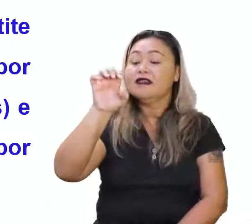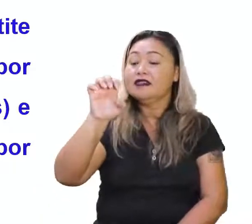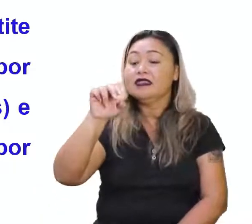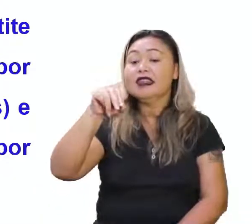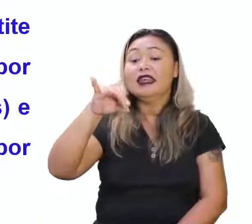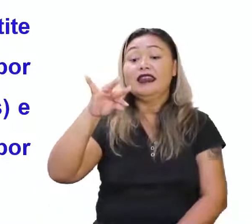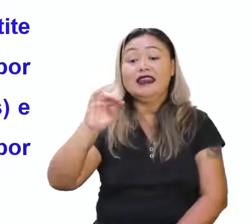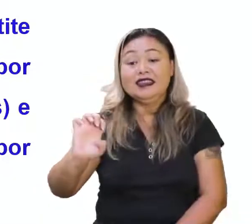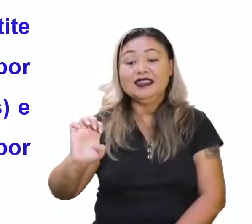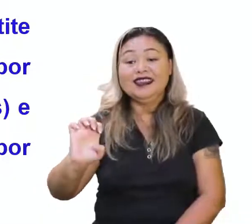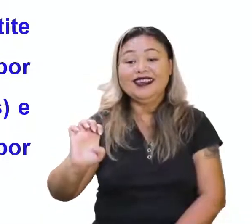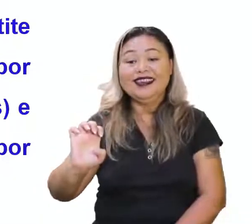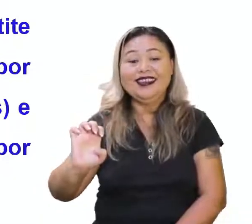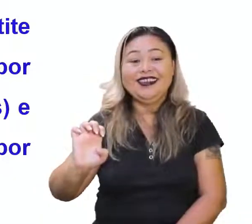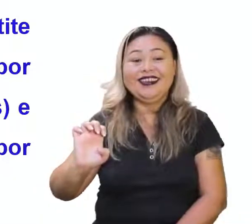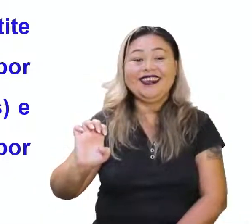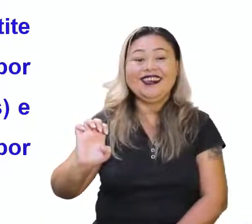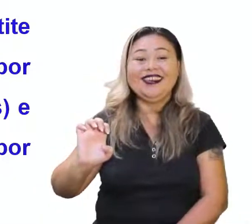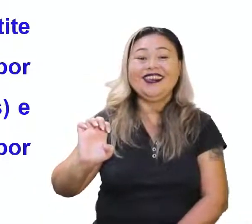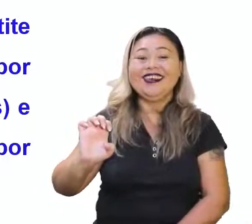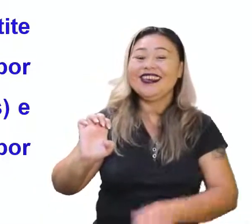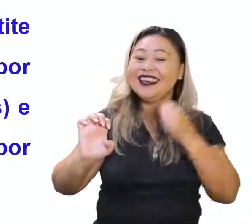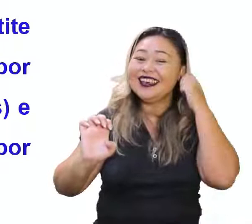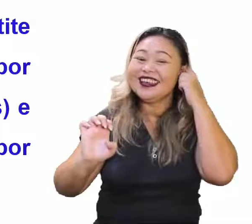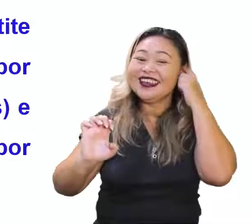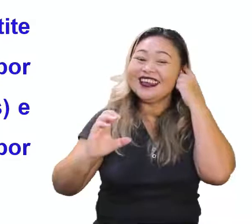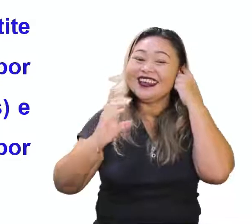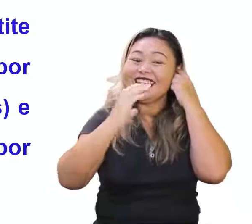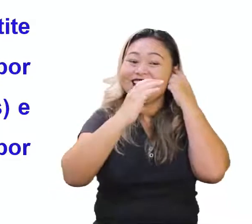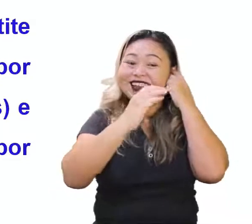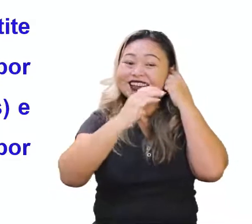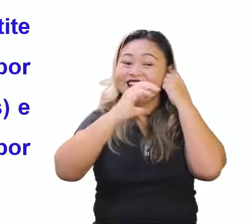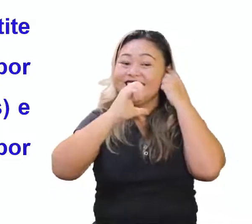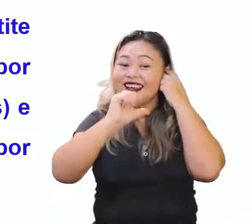Linfadenite. Caraca! Linfadenite.